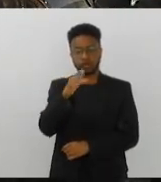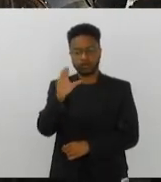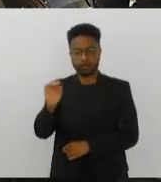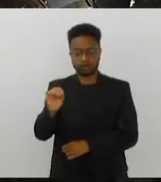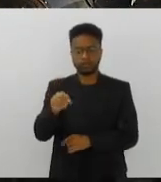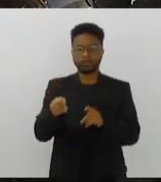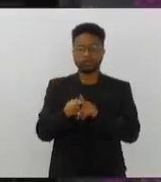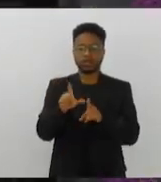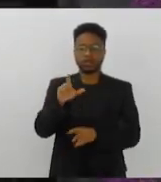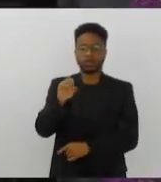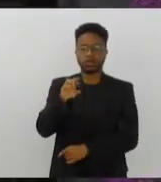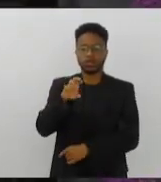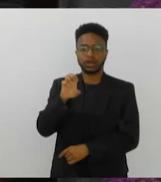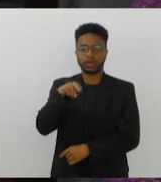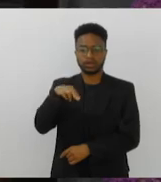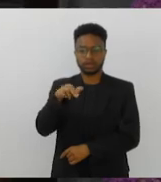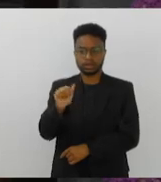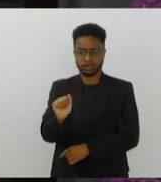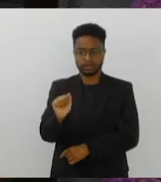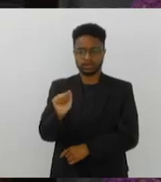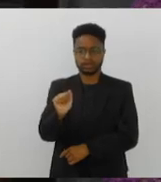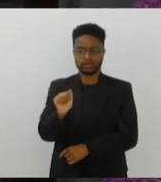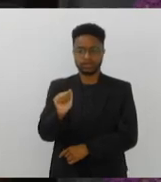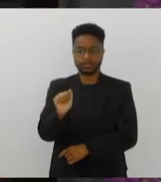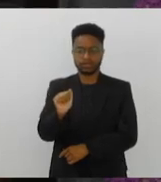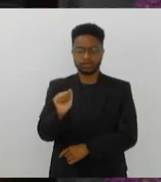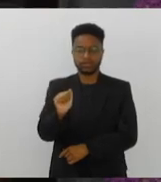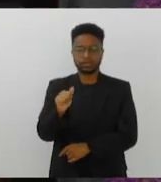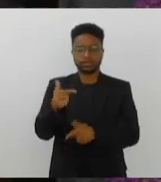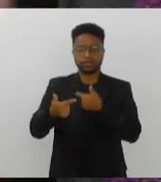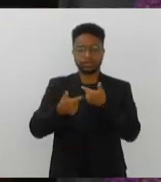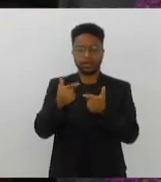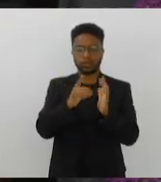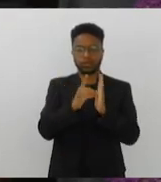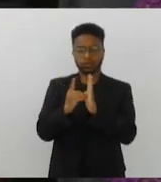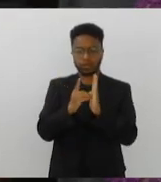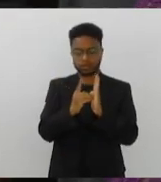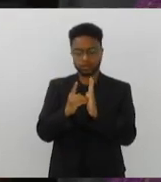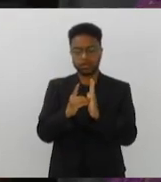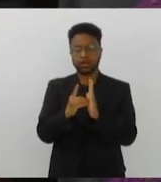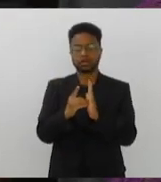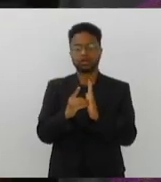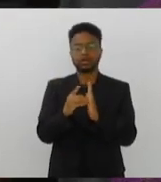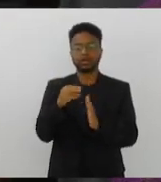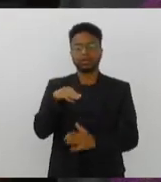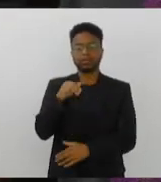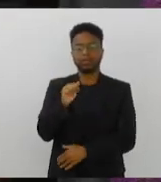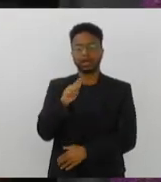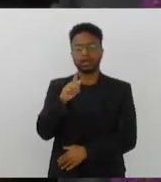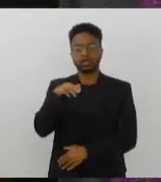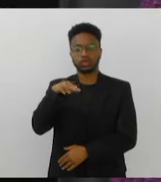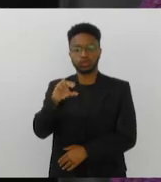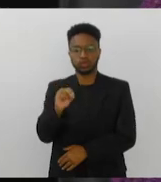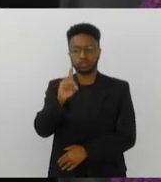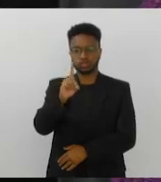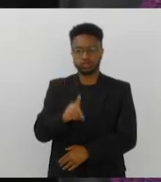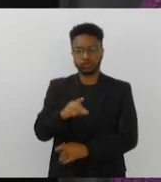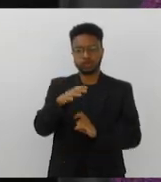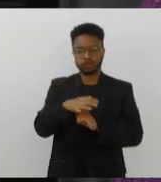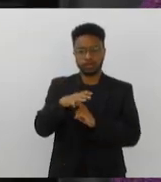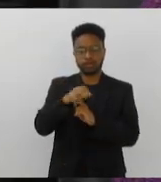Lorena Maria de Souza Lopes, recepcionista do Detran, Magno Queiroz Pereira, diretor da Feira